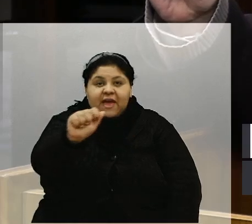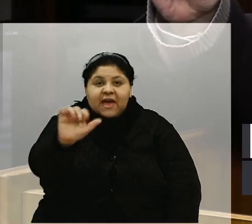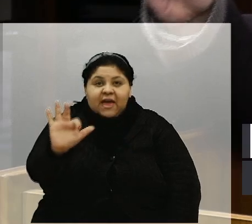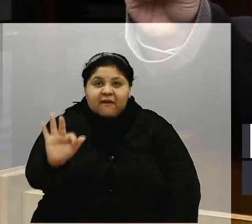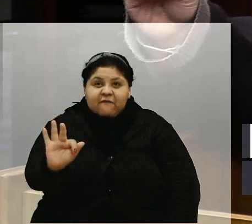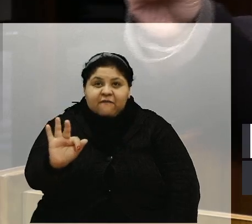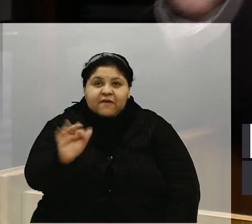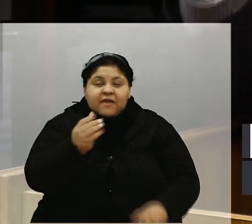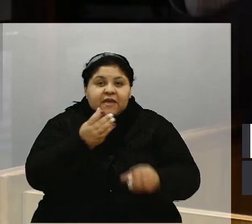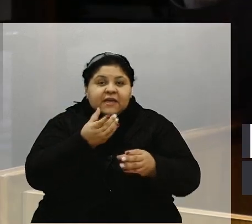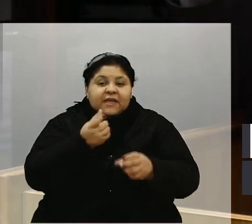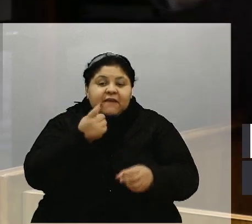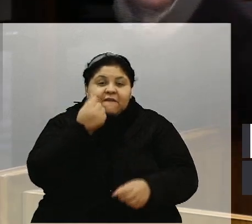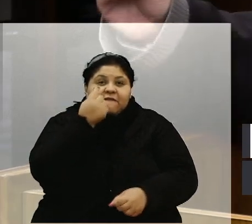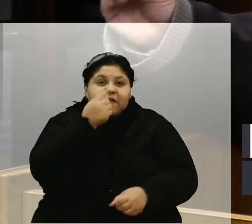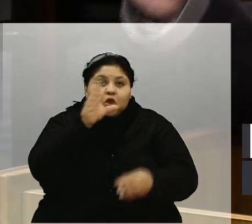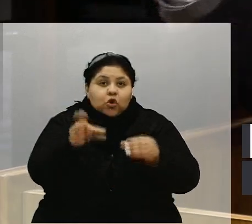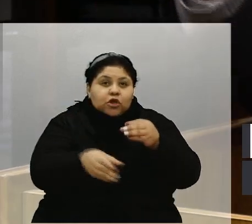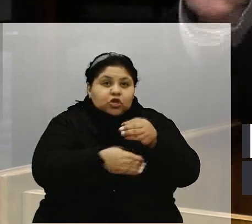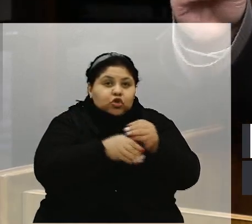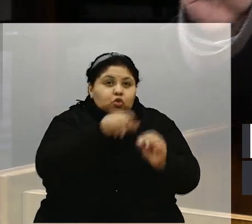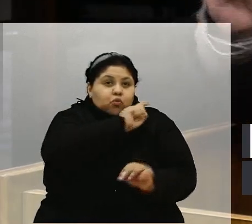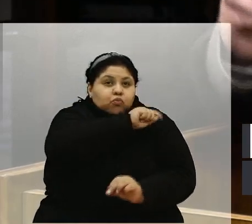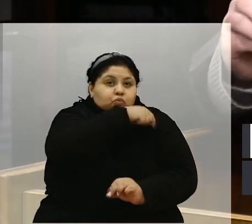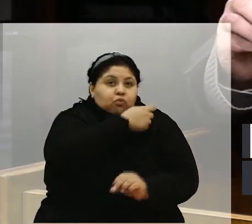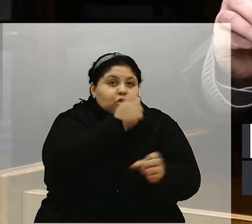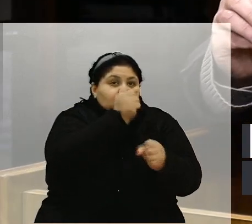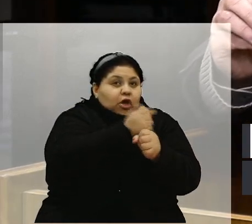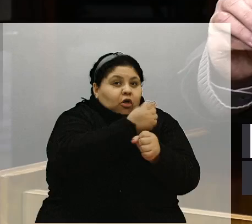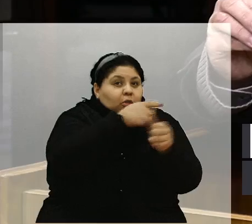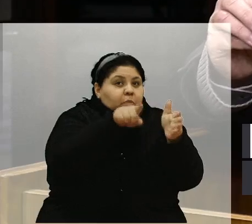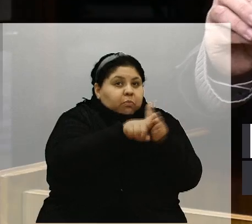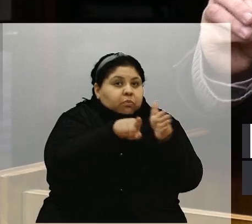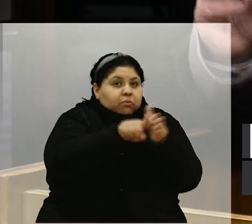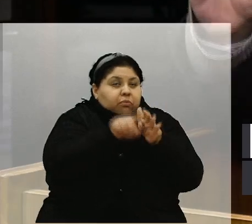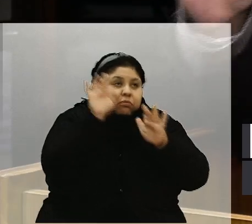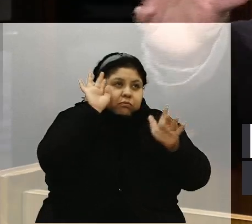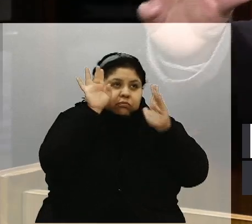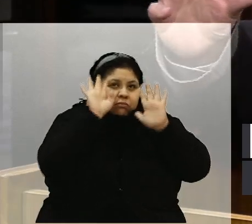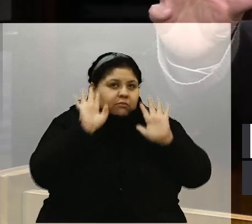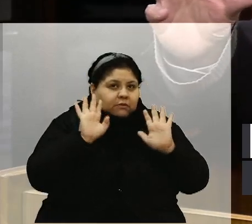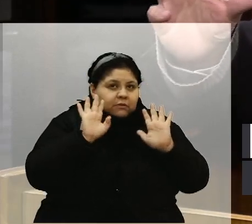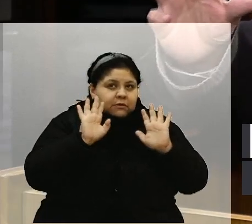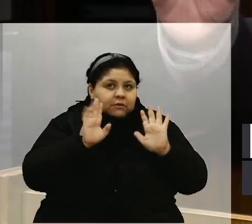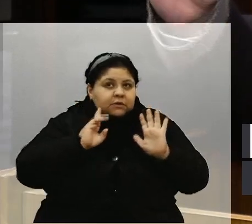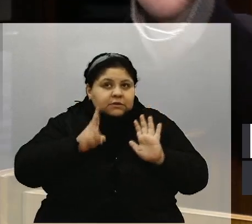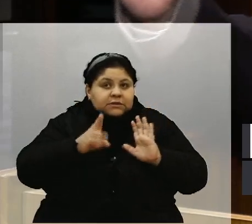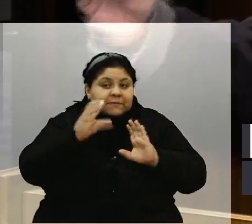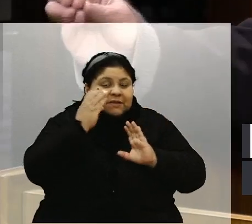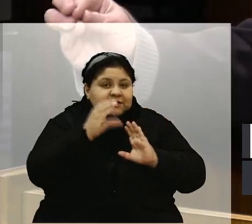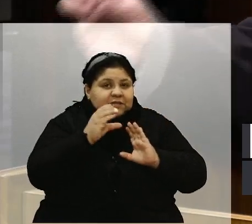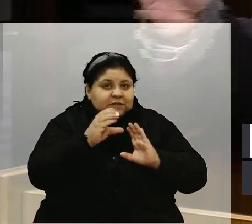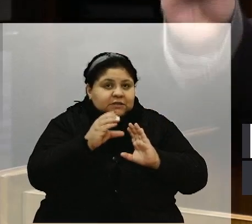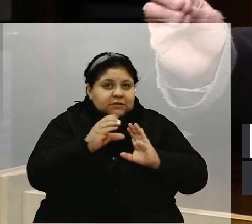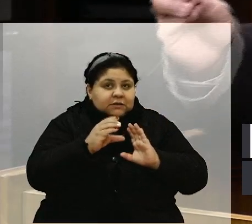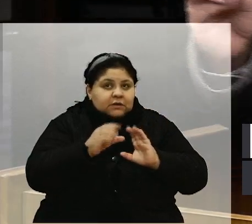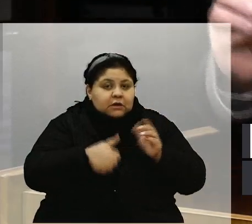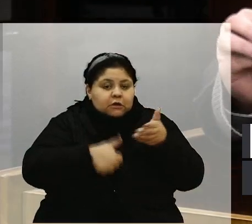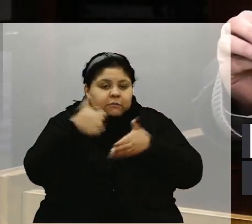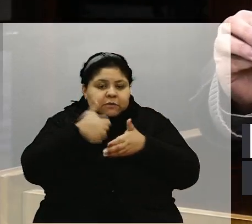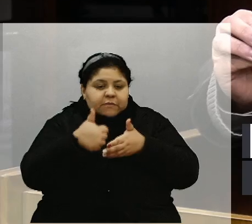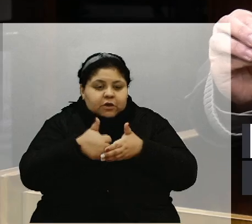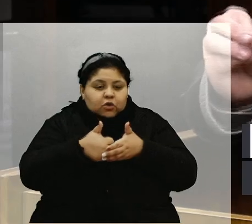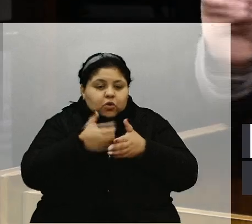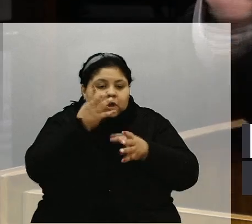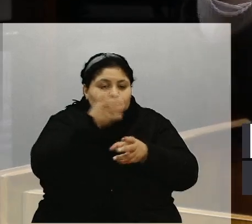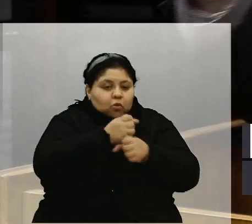Fiscal. Só que uma coisa é calculado, pesquisado e estimado. Tá? Isso sempre na ciência é assim. Uma coisa é calculada, pesquisada